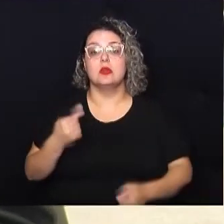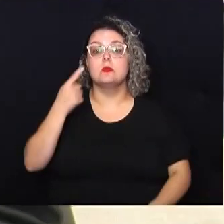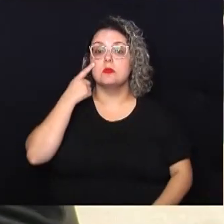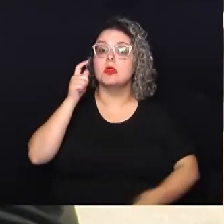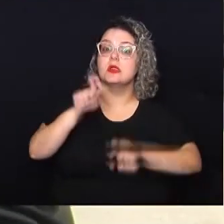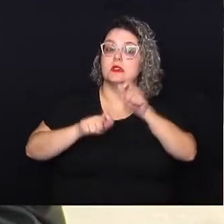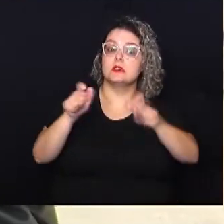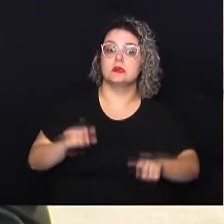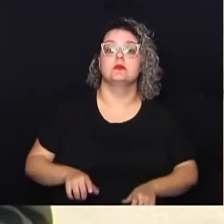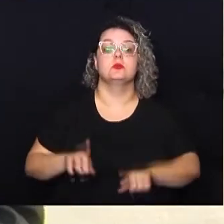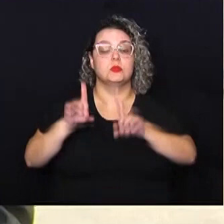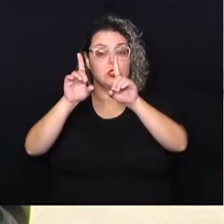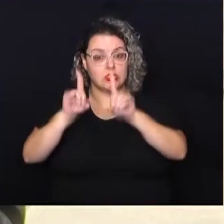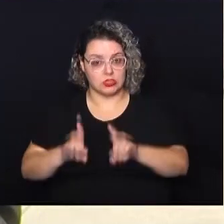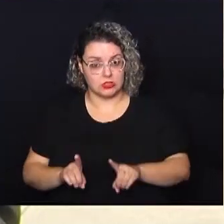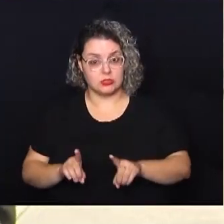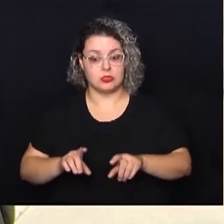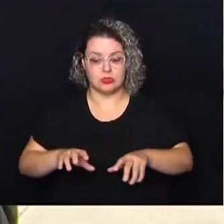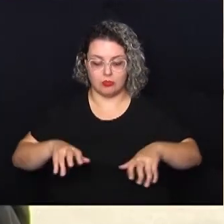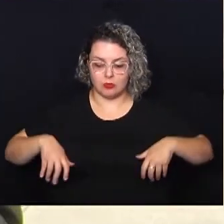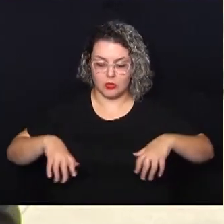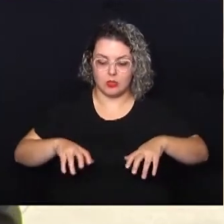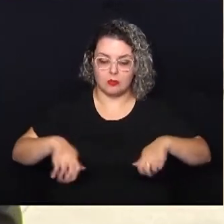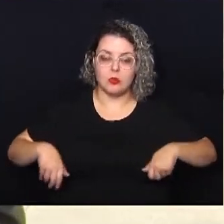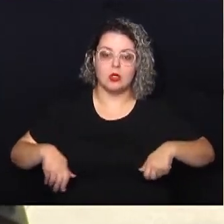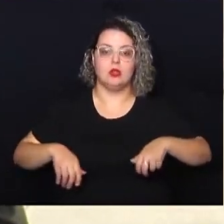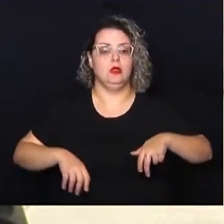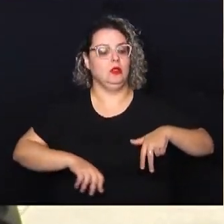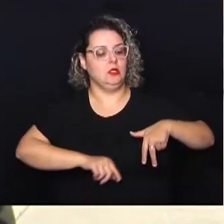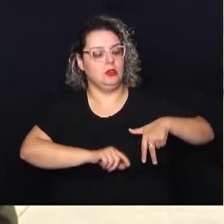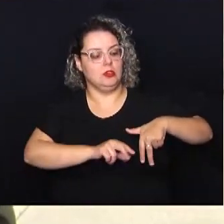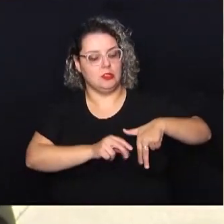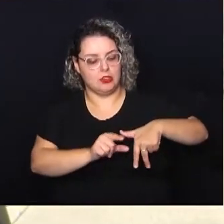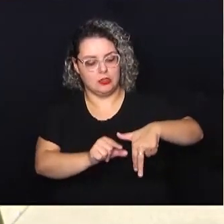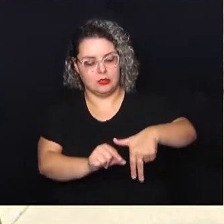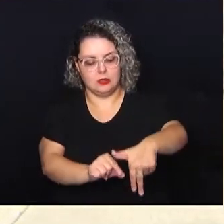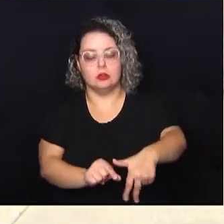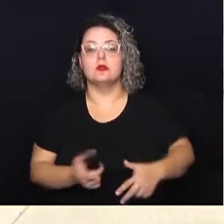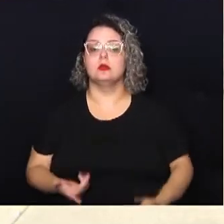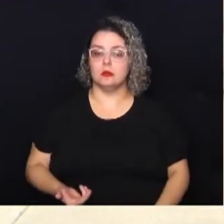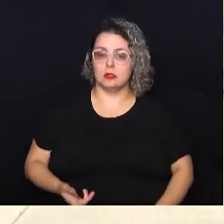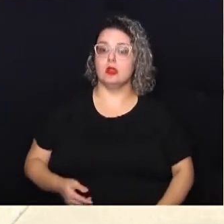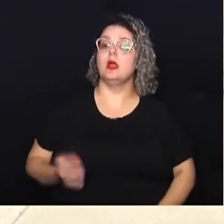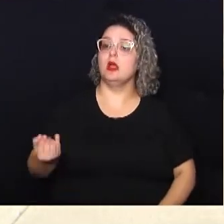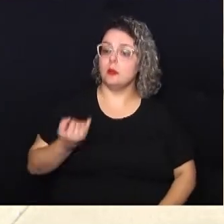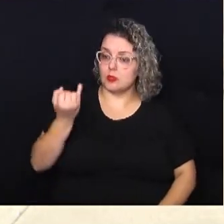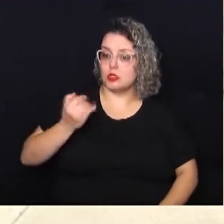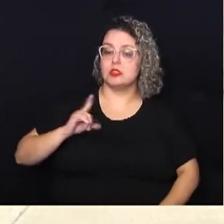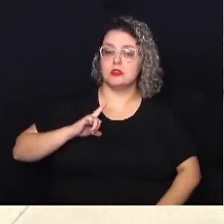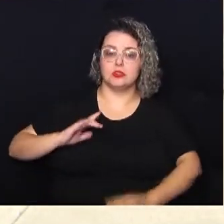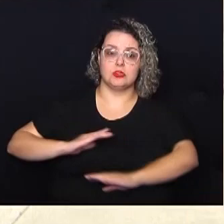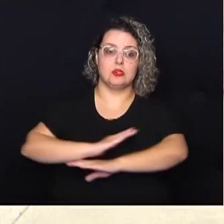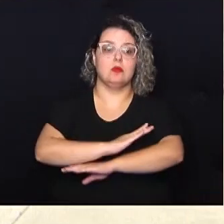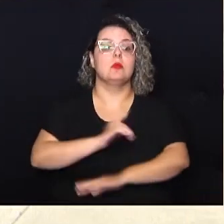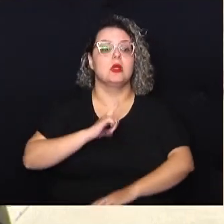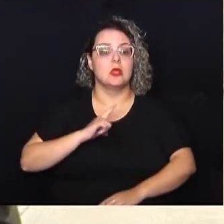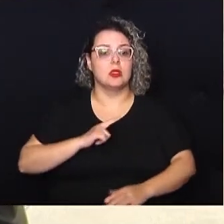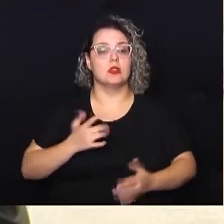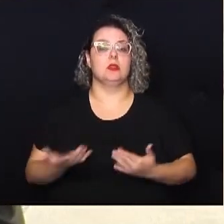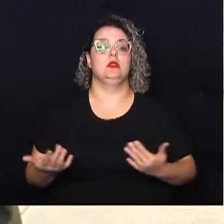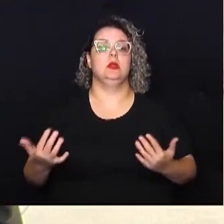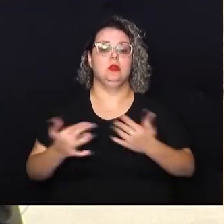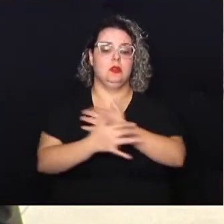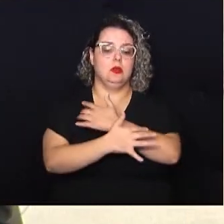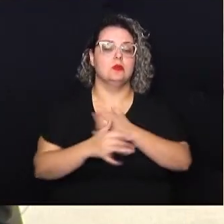com deficiência e mobilidade reduzida. É muito importante ter essas rampas de acessibilidade para ter o trânsito também das pessoas